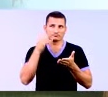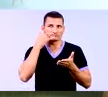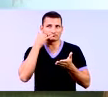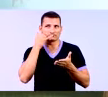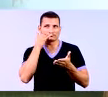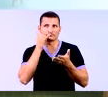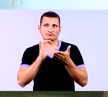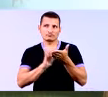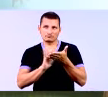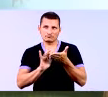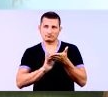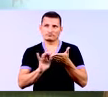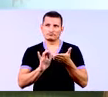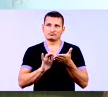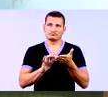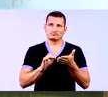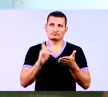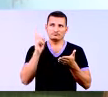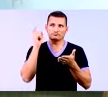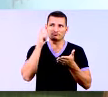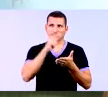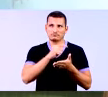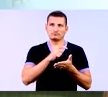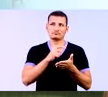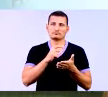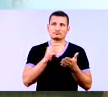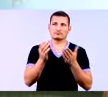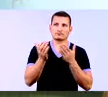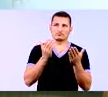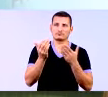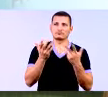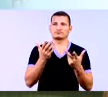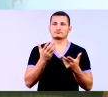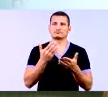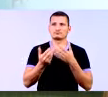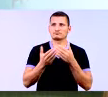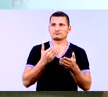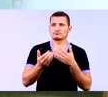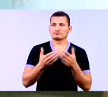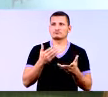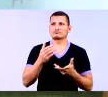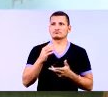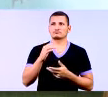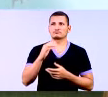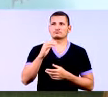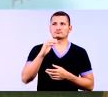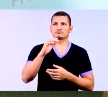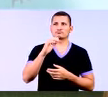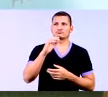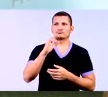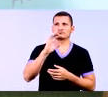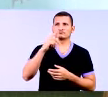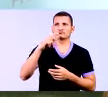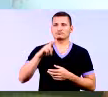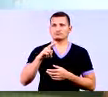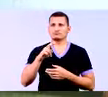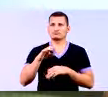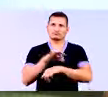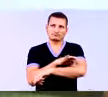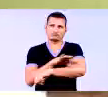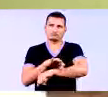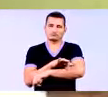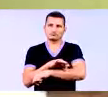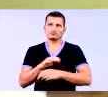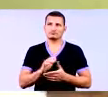interação que a gente tem hoje, vai ser difícil você conseguir comprar qualquer equipamento hoje, dispositivo com processador, com essa arquitetura aí. Professor, o